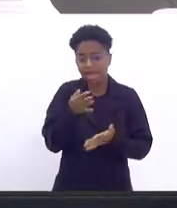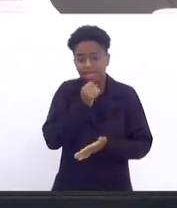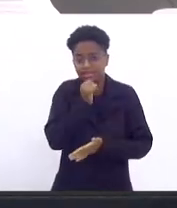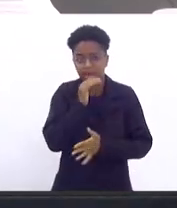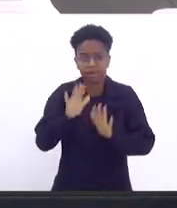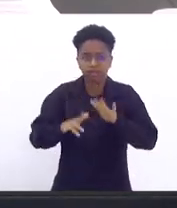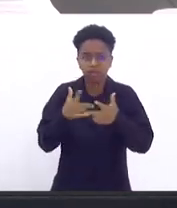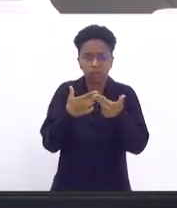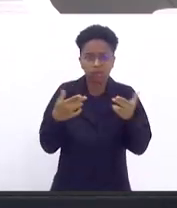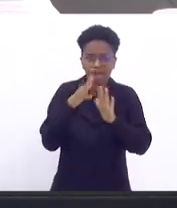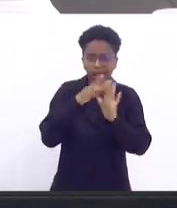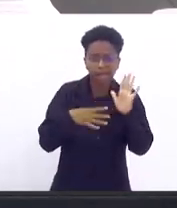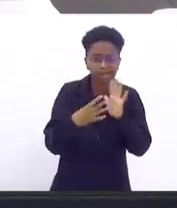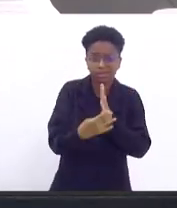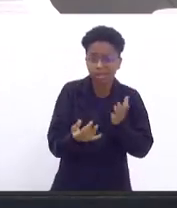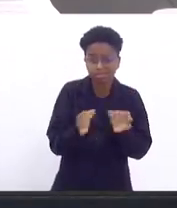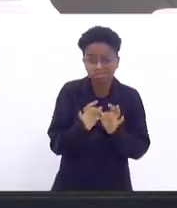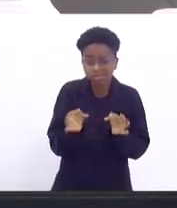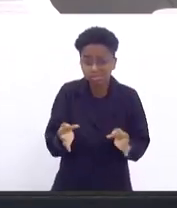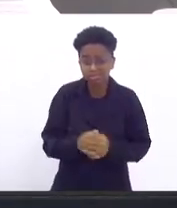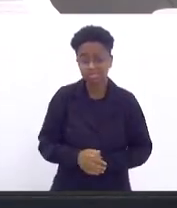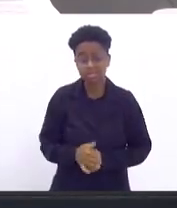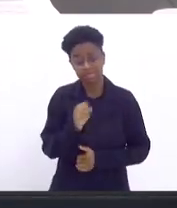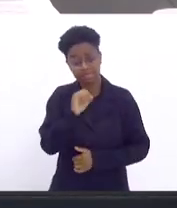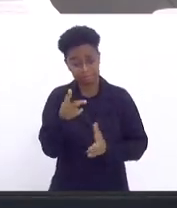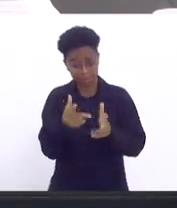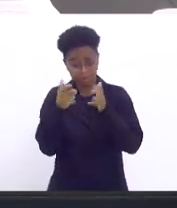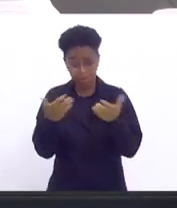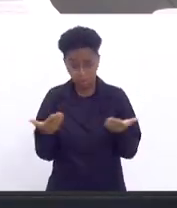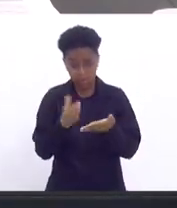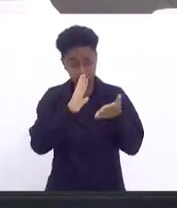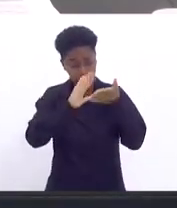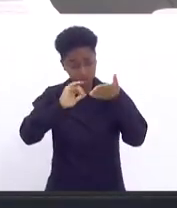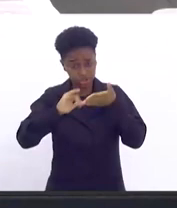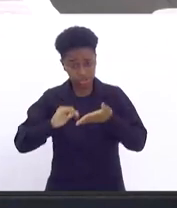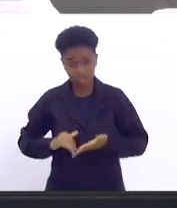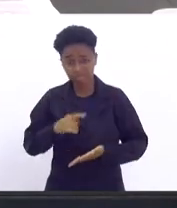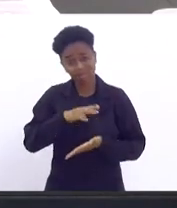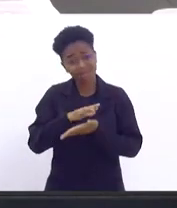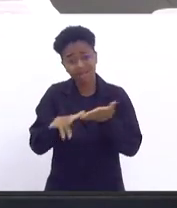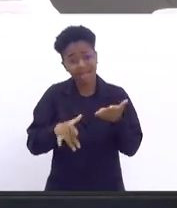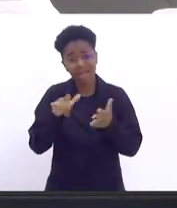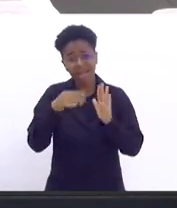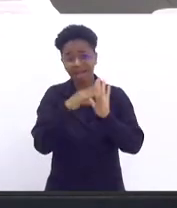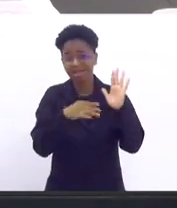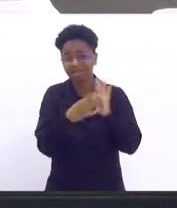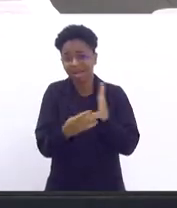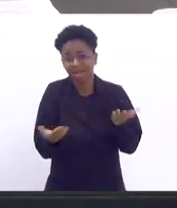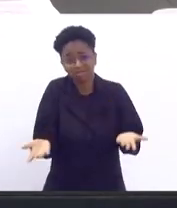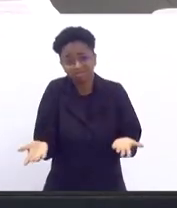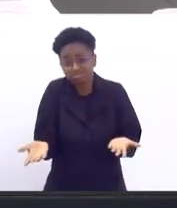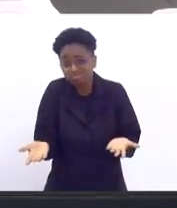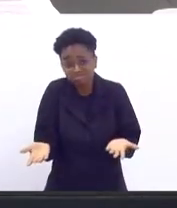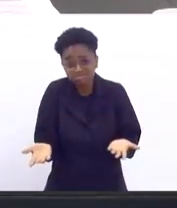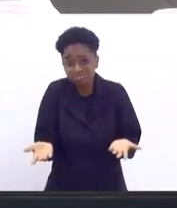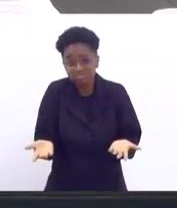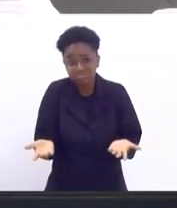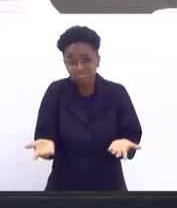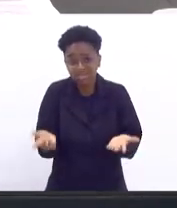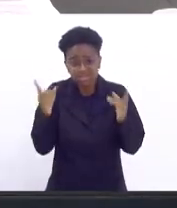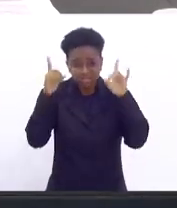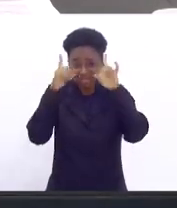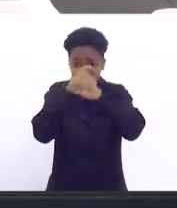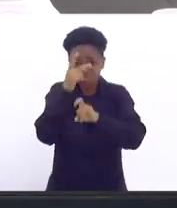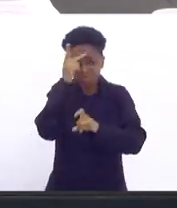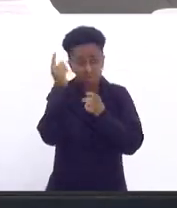se a gente for observar por exemplo os que estão retirados de hoje você vai encontrar coisa de calendário que dificilmente alguém